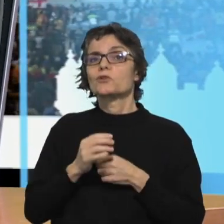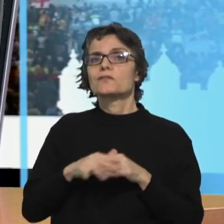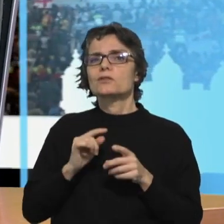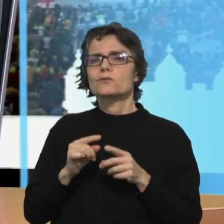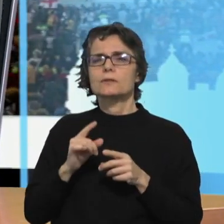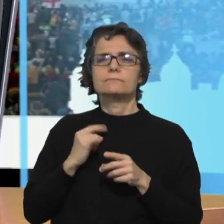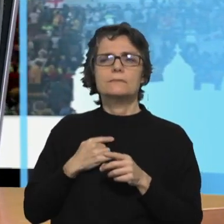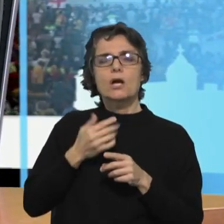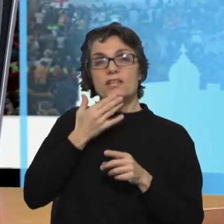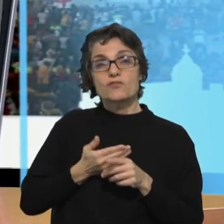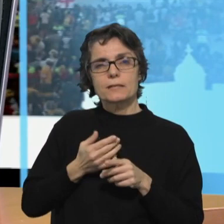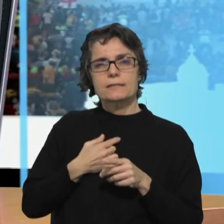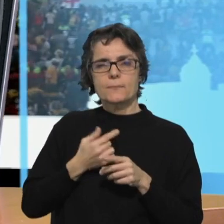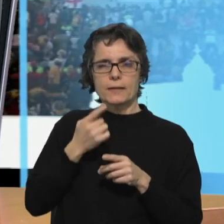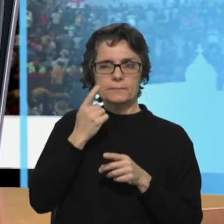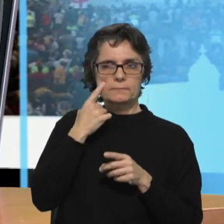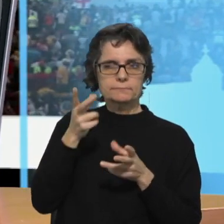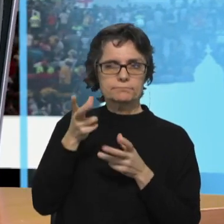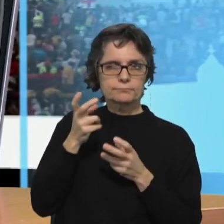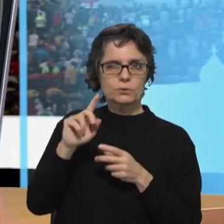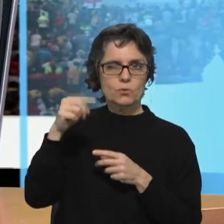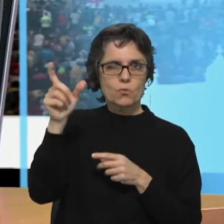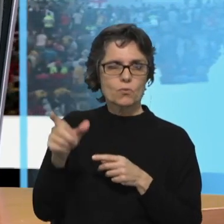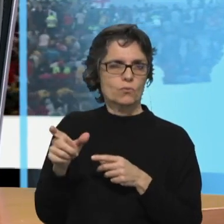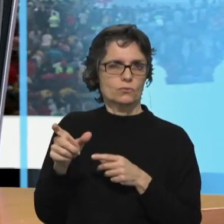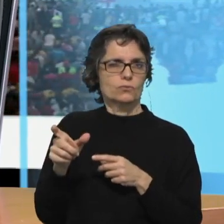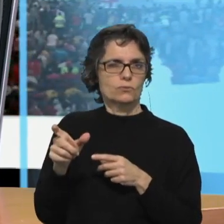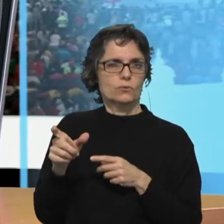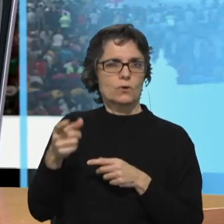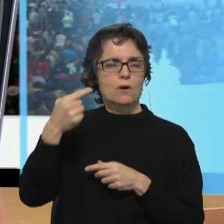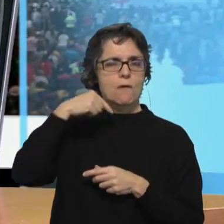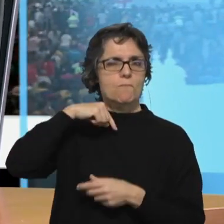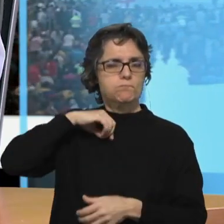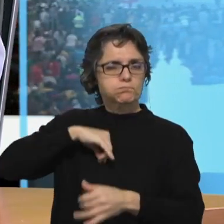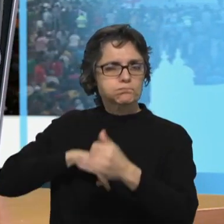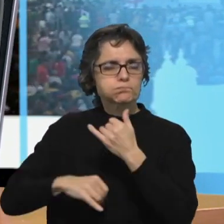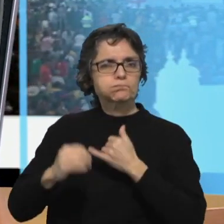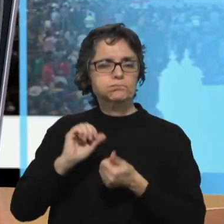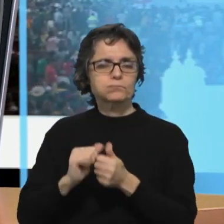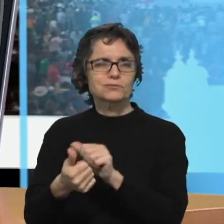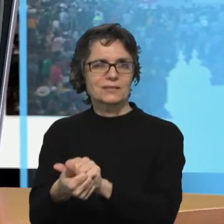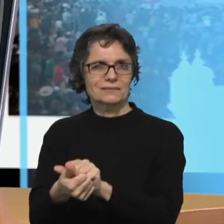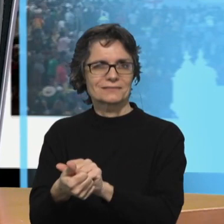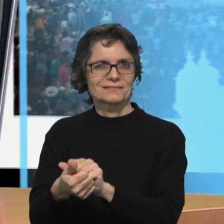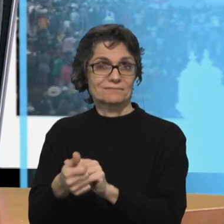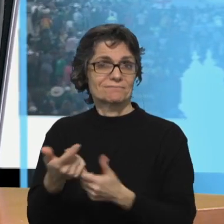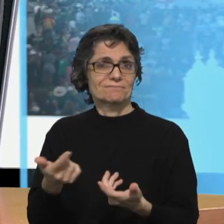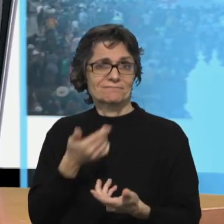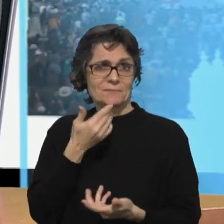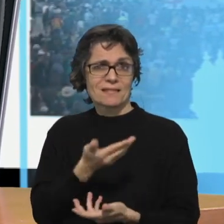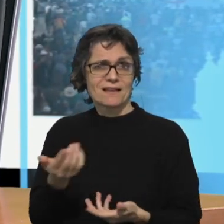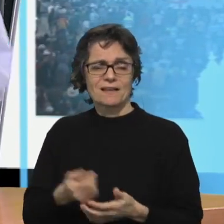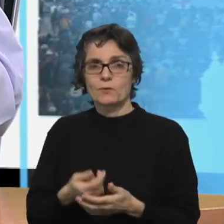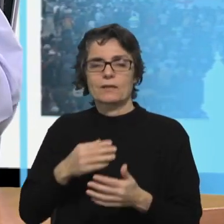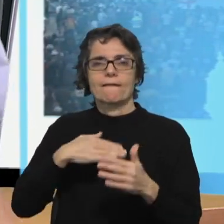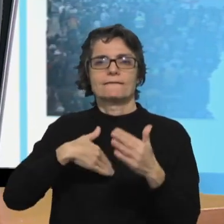outro enquanto o outro, e não apenas como eco daquilo que tu gostarias de ouvir, e, portanto, não acho que haja aqui nenhum limite de